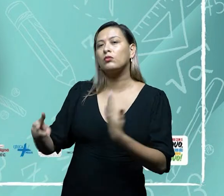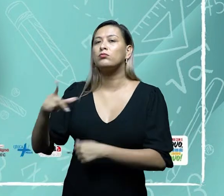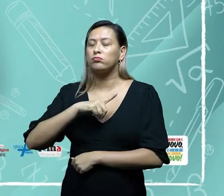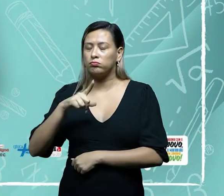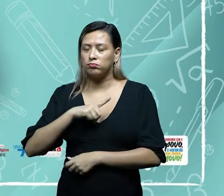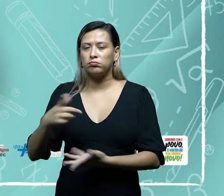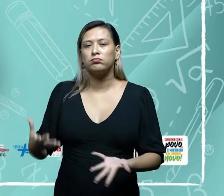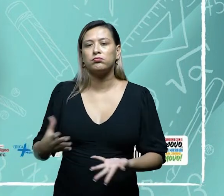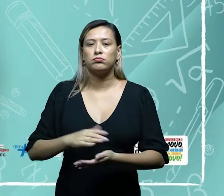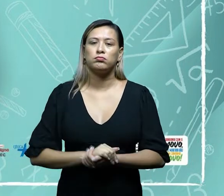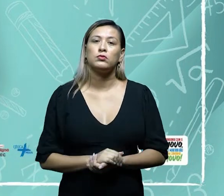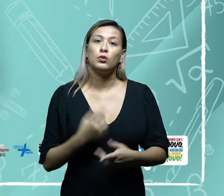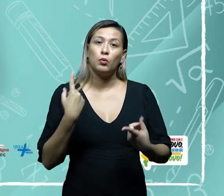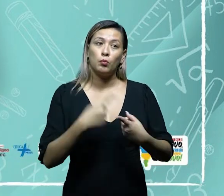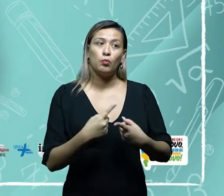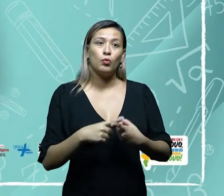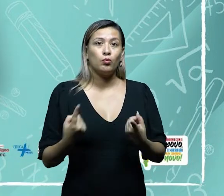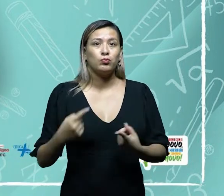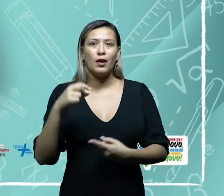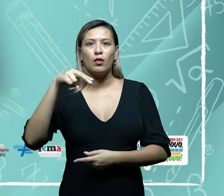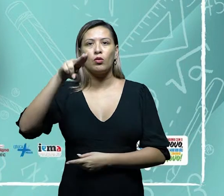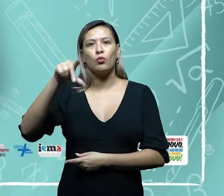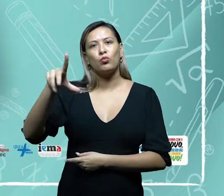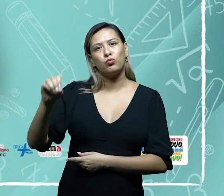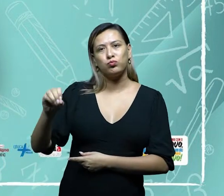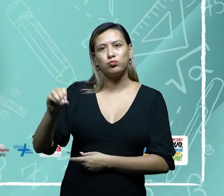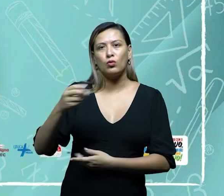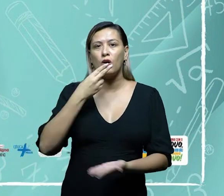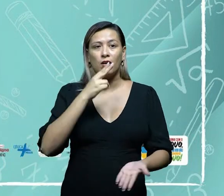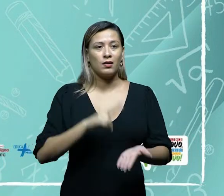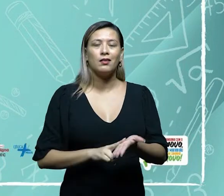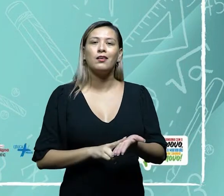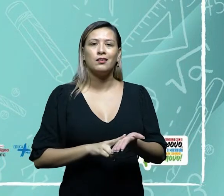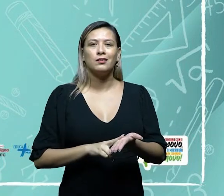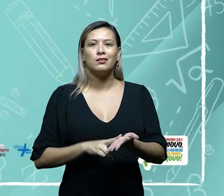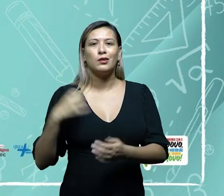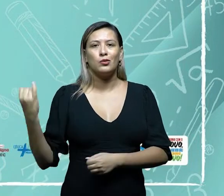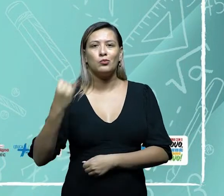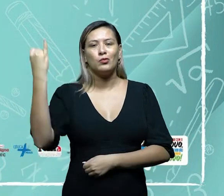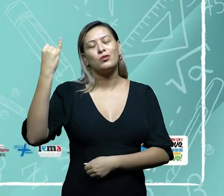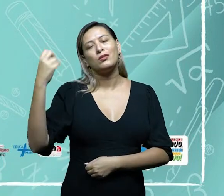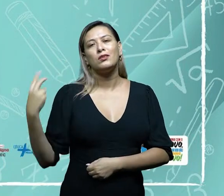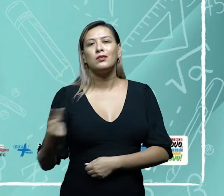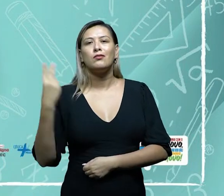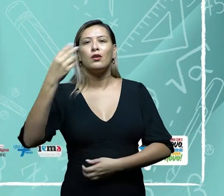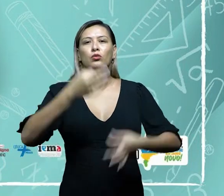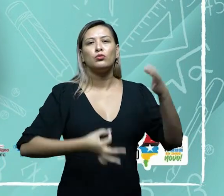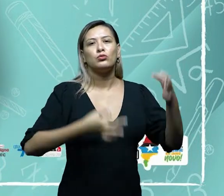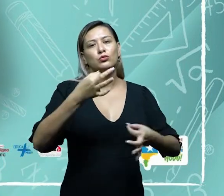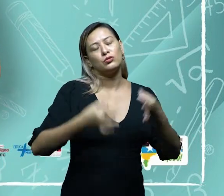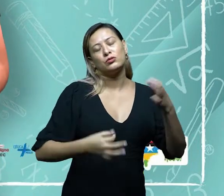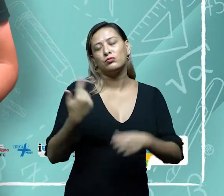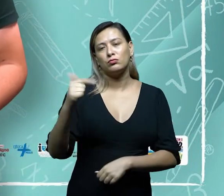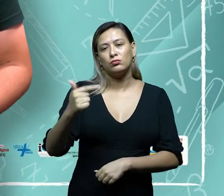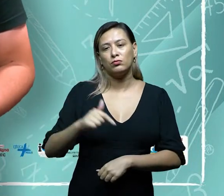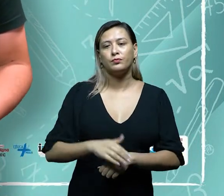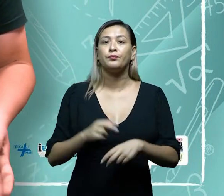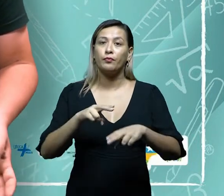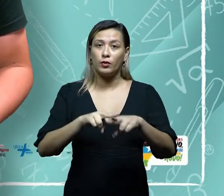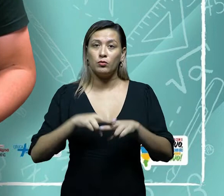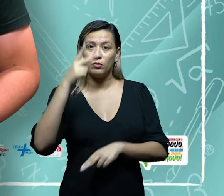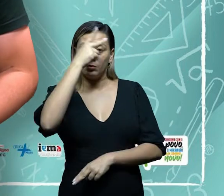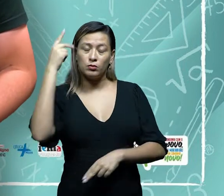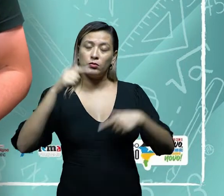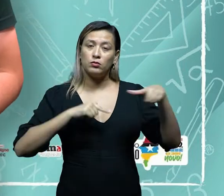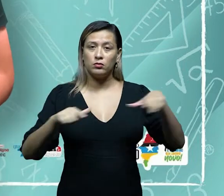abdicando do seu direito, aquilo vai ser tido como nulo. Aquela carta não tem valor jurídico algum, tá bom? Então, o trabalhador, de fato, ele não